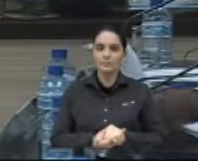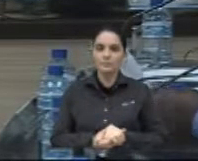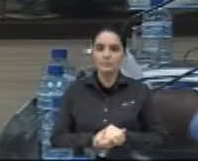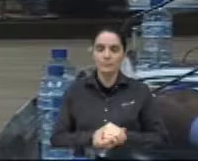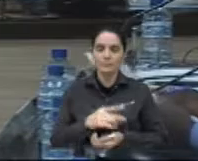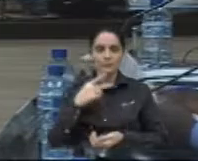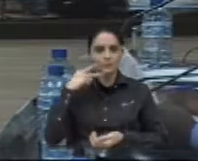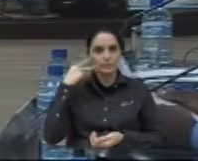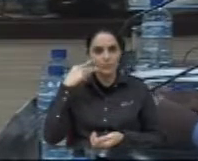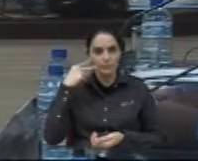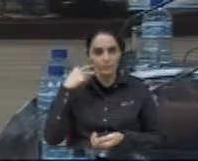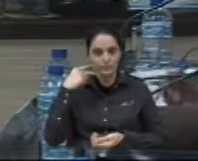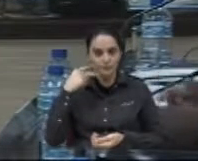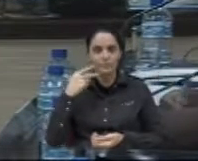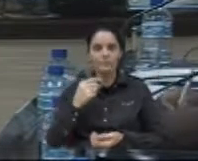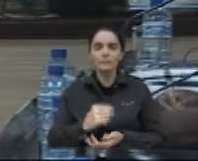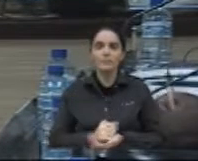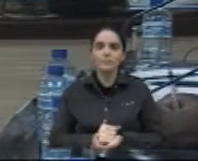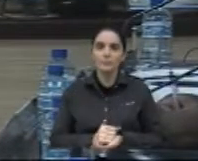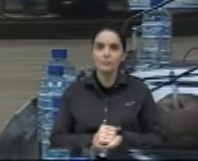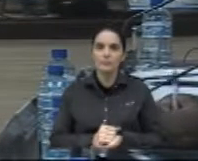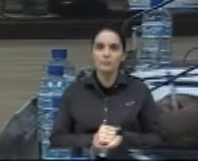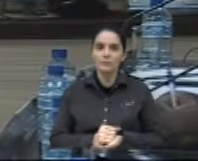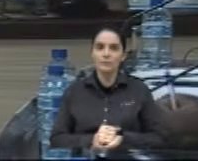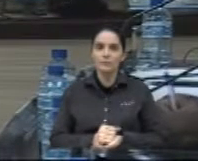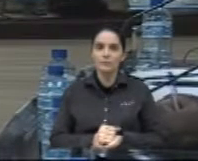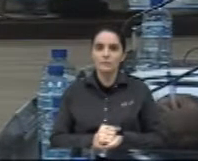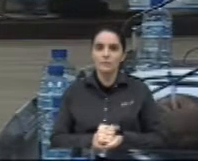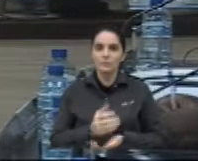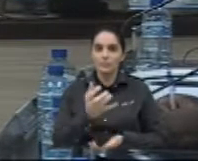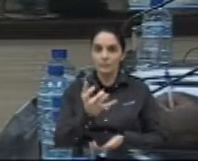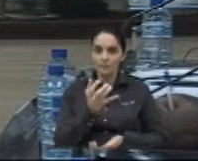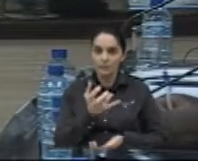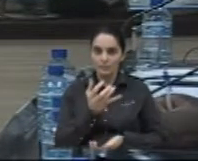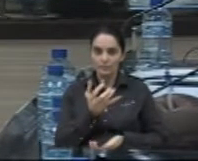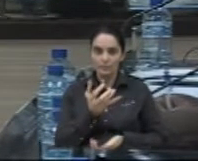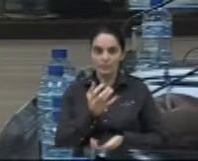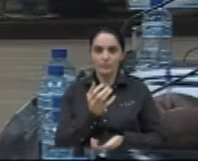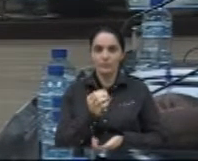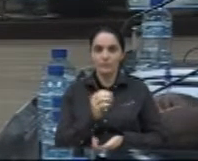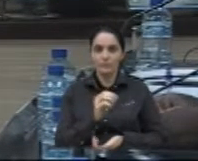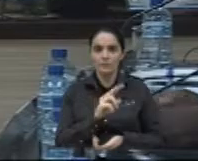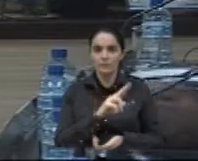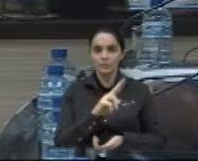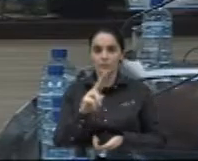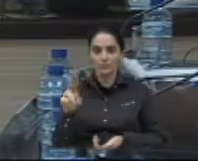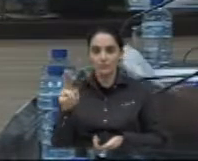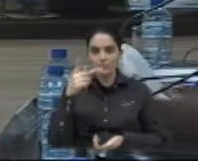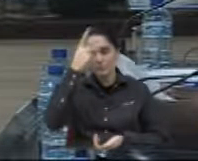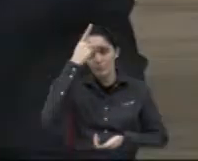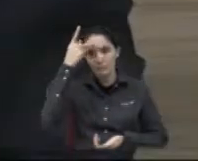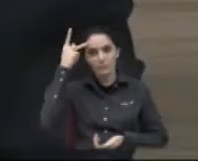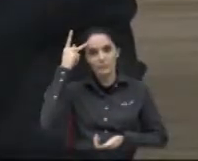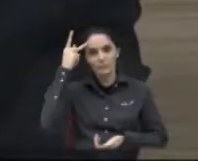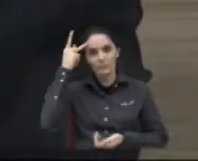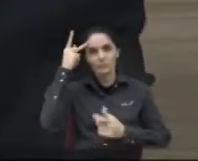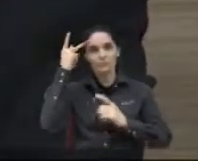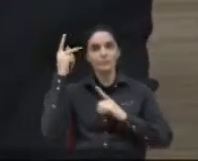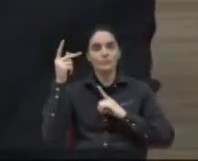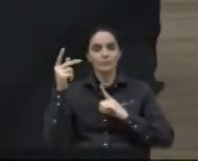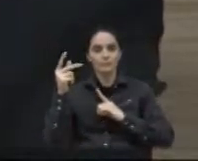Senhoras vereadoras, senhores vereadores, eu quero, em nome daqueles que têm